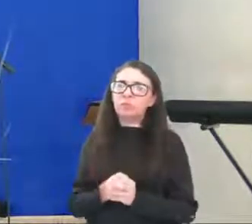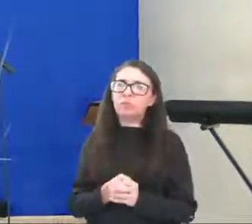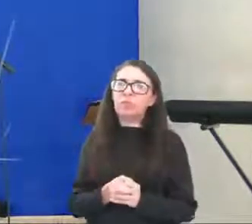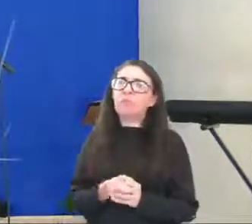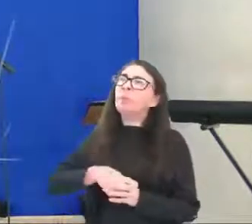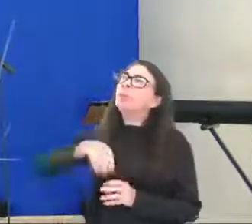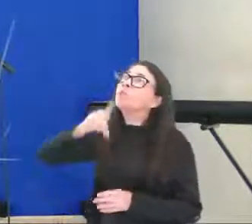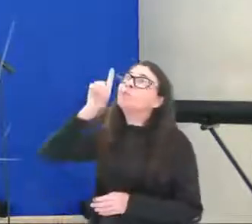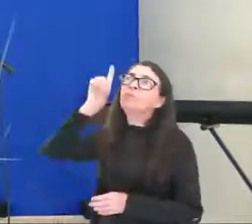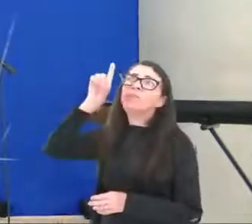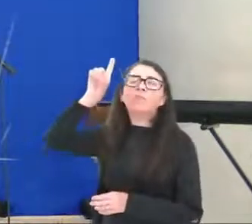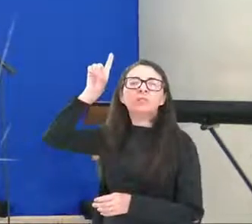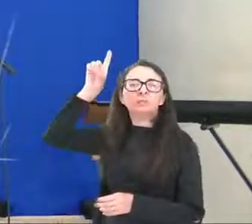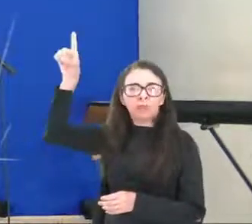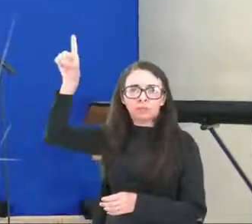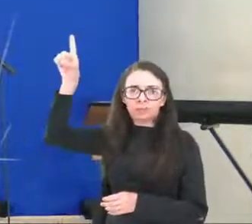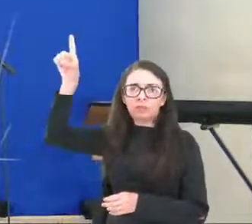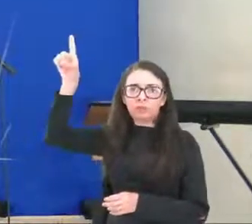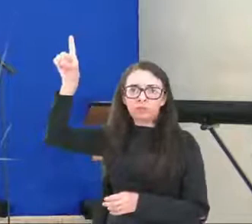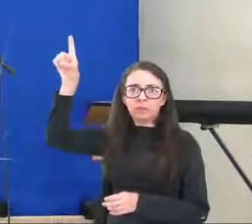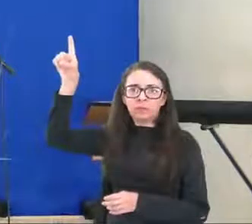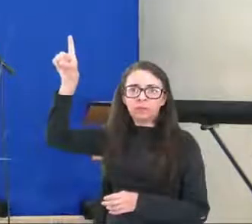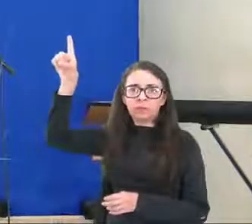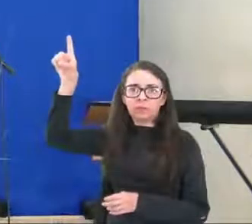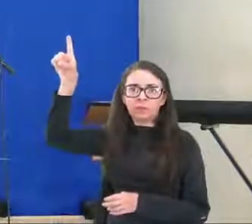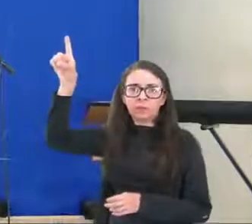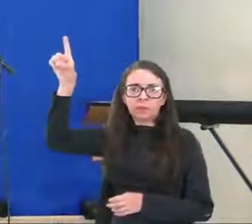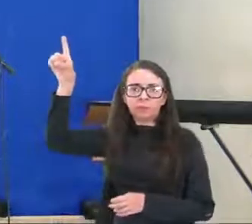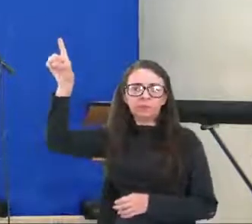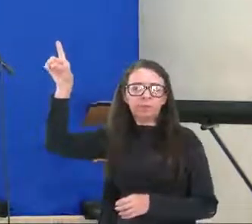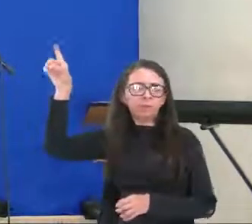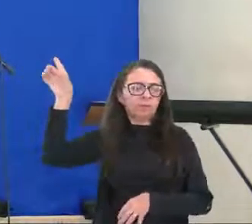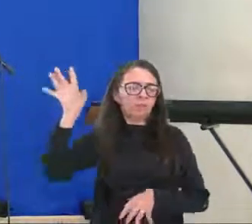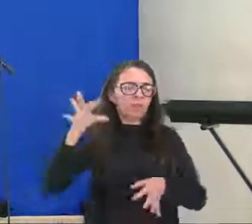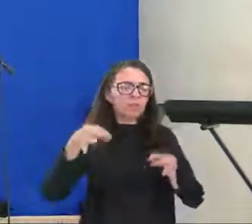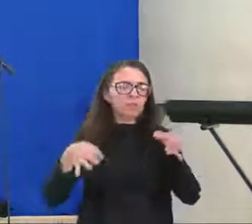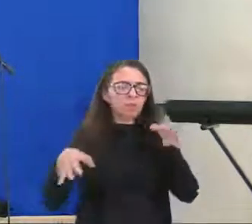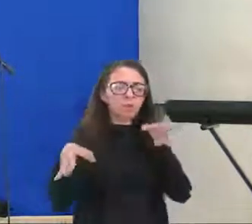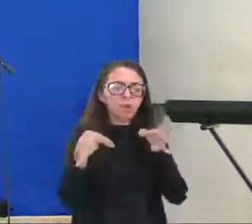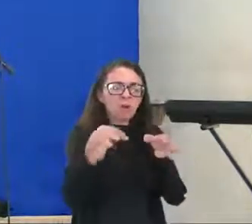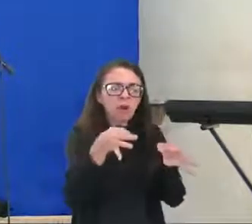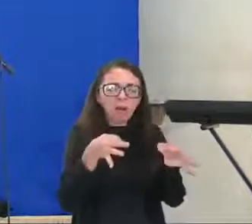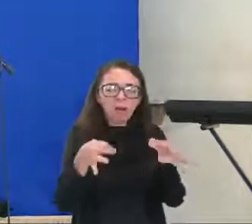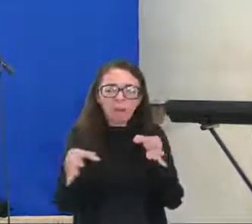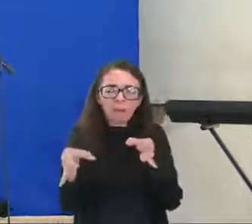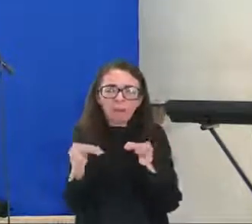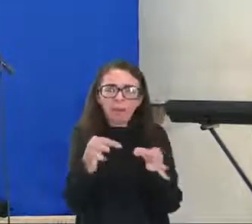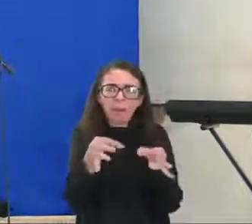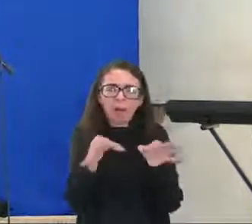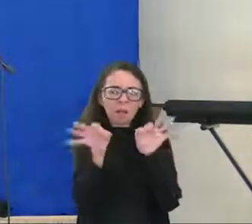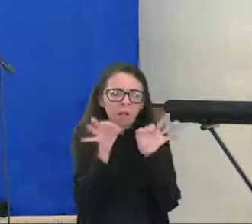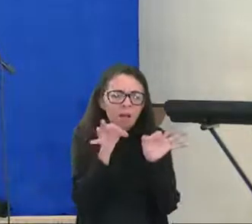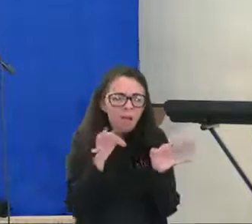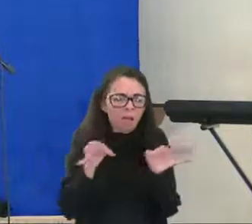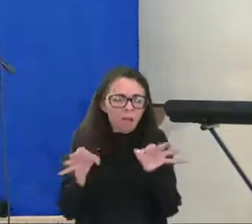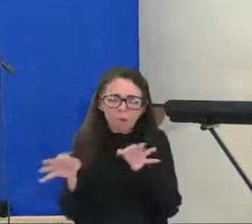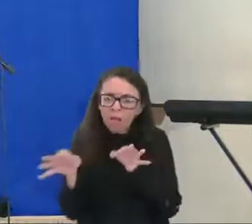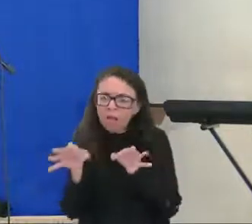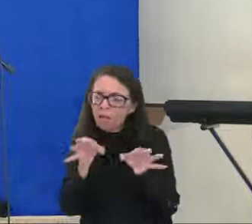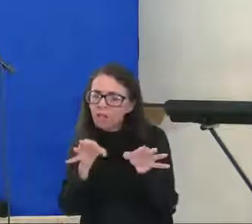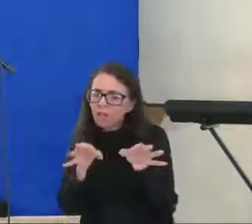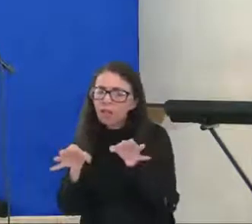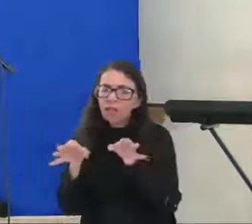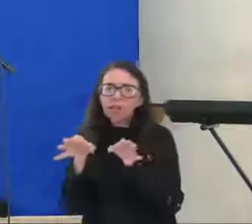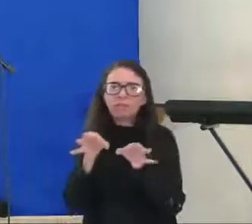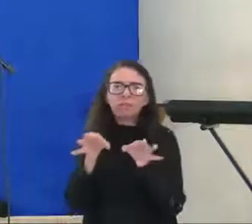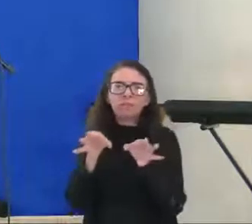Deus dispõe os membros, colocando cada um deles no corpo como Ele quer.